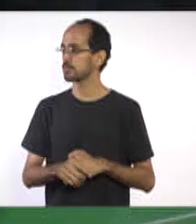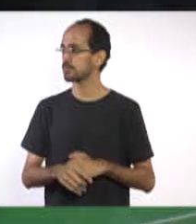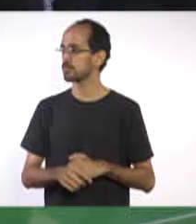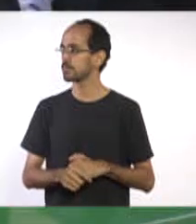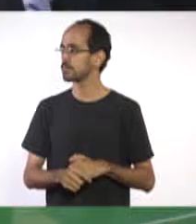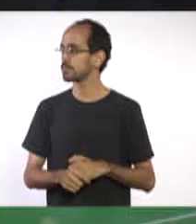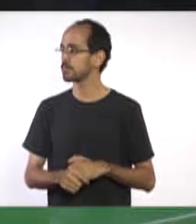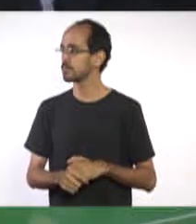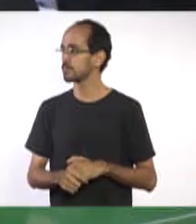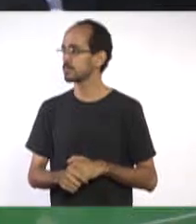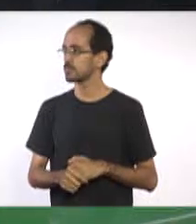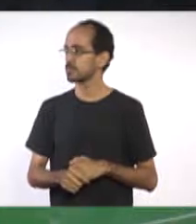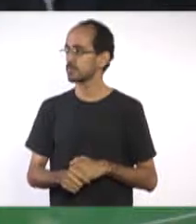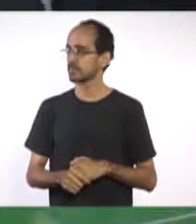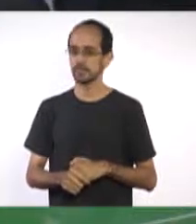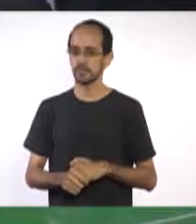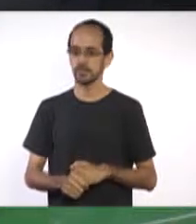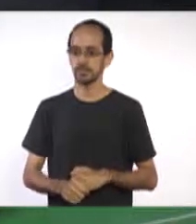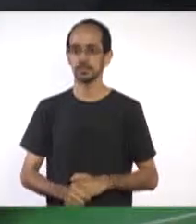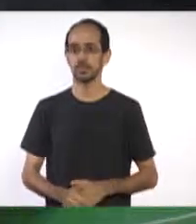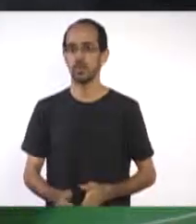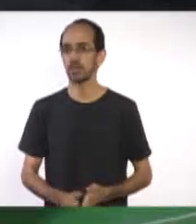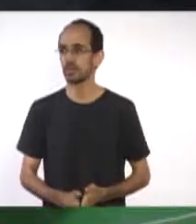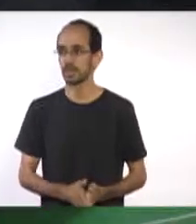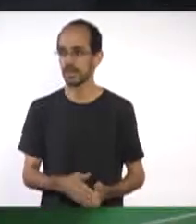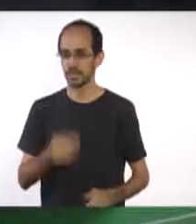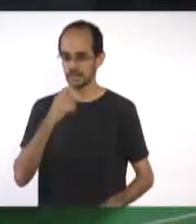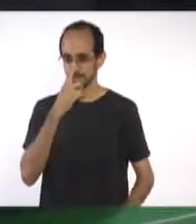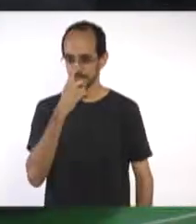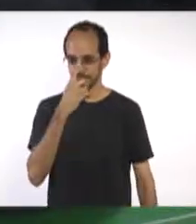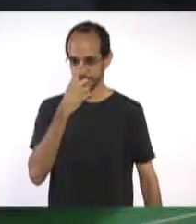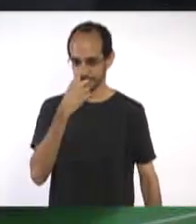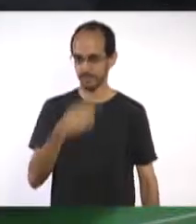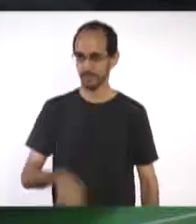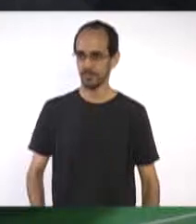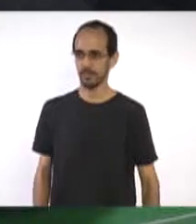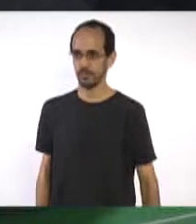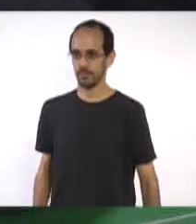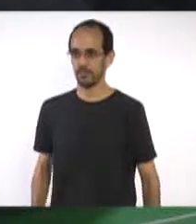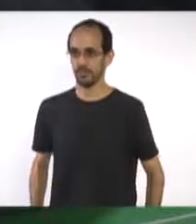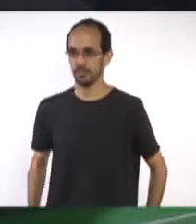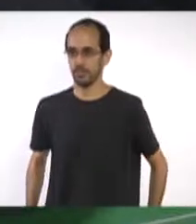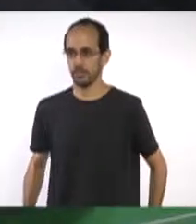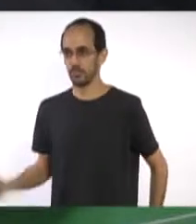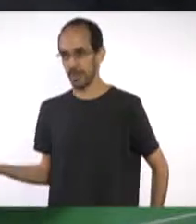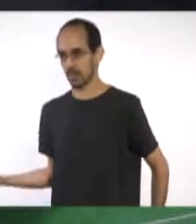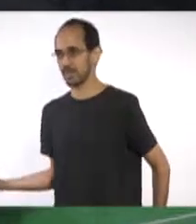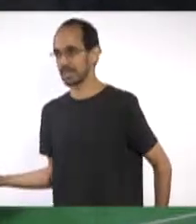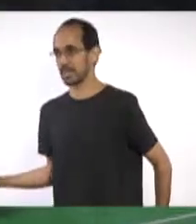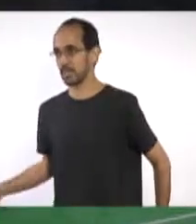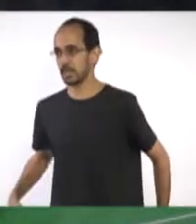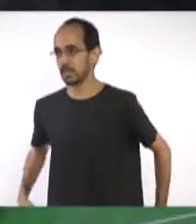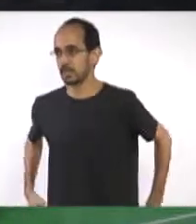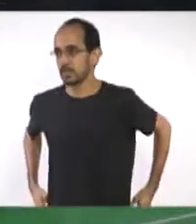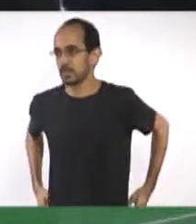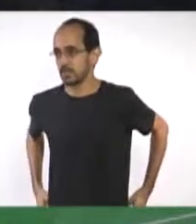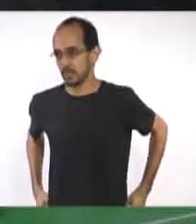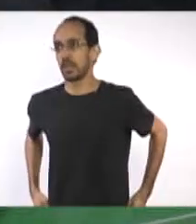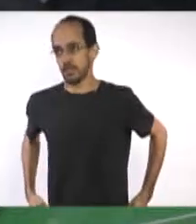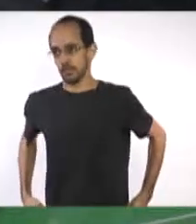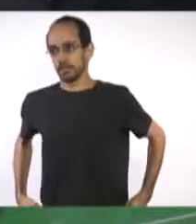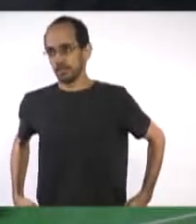presidente e representante desta casa em plenário, de que o secretário, senhor Lucas Tristão, na presença do excelentíssimo